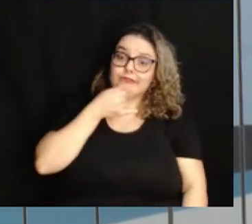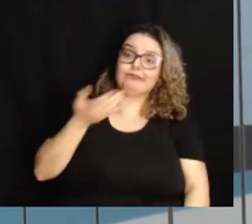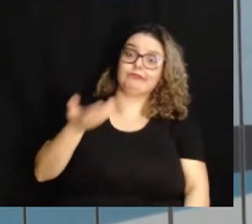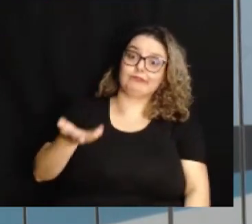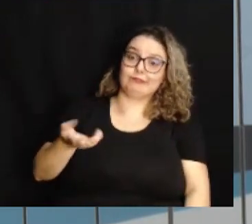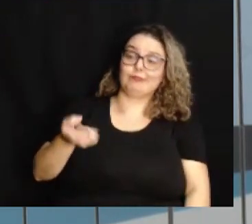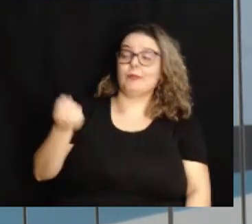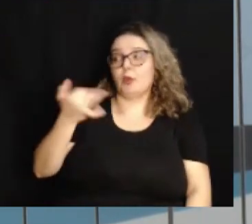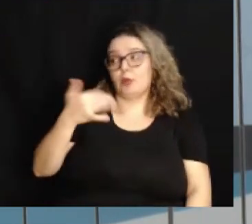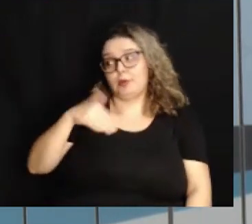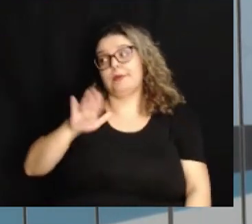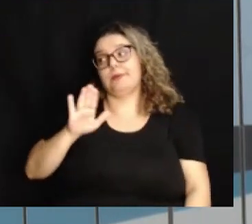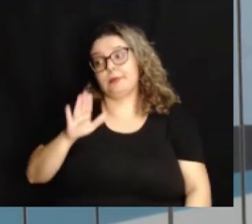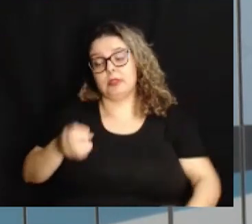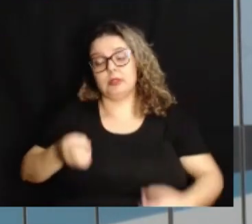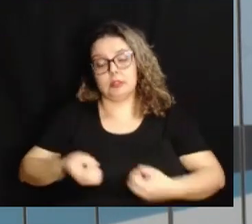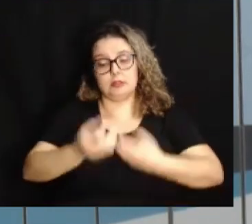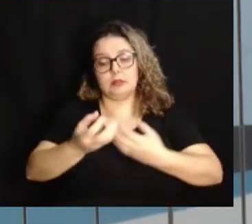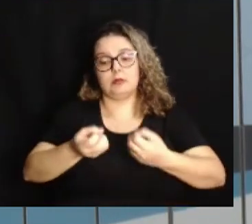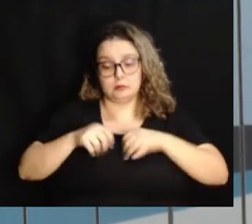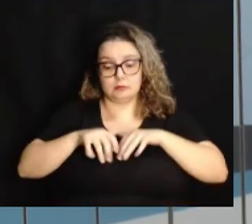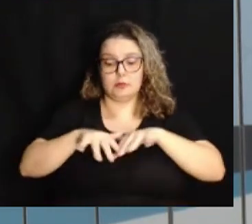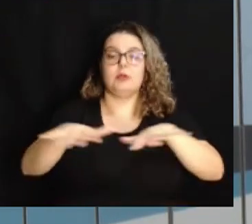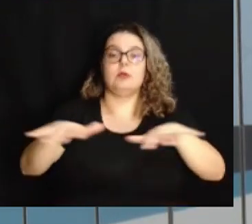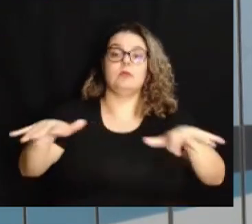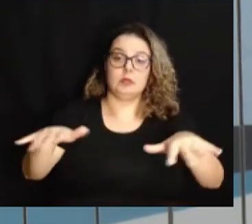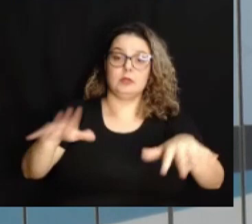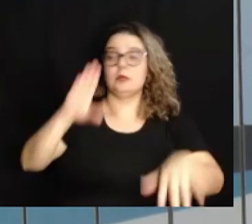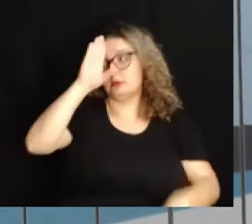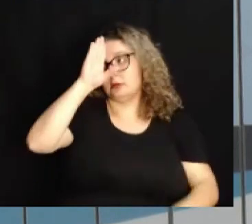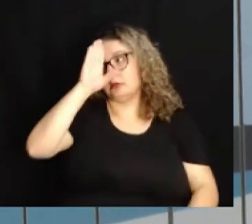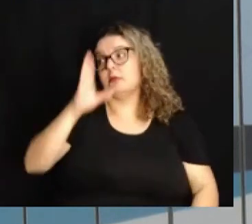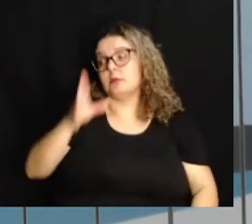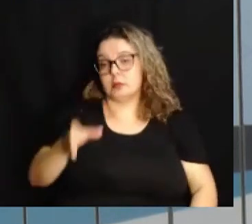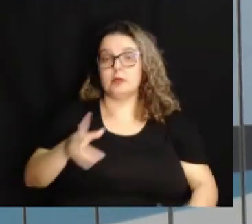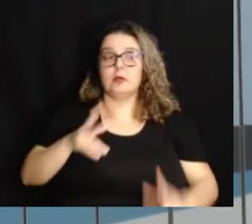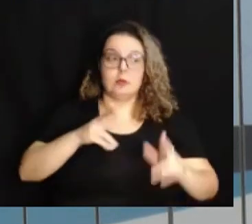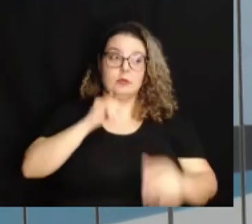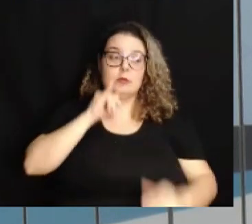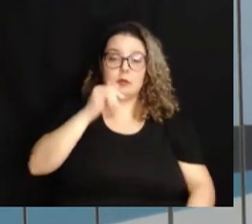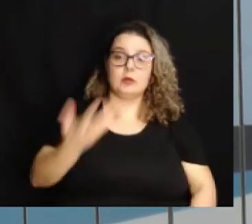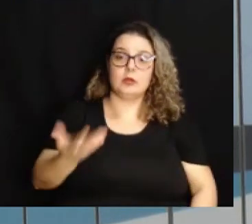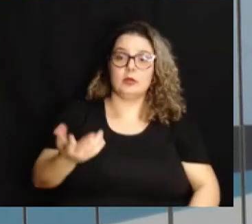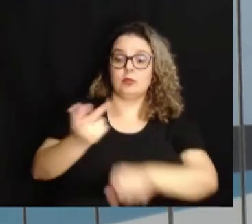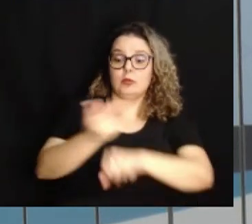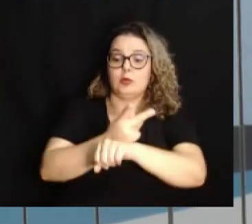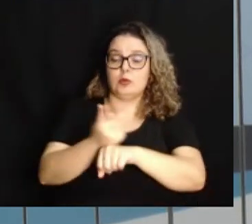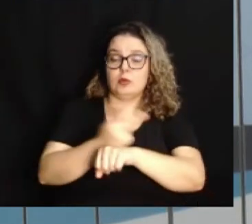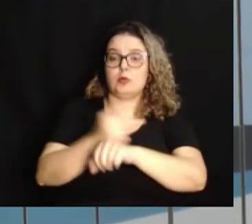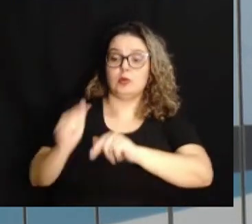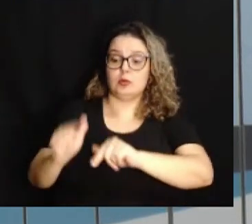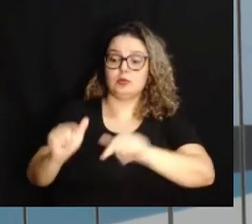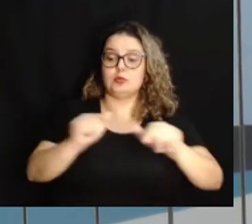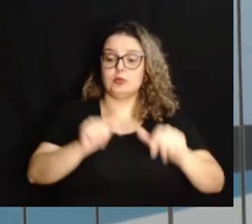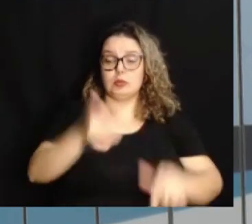a informação, né, e principalmente, né, como eu falei, buscar os lugares que tornam a saúde mental no sentido de tratamento